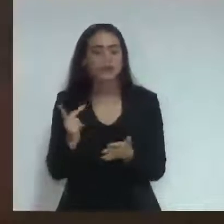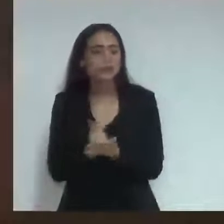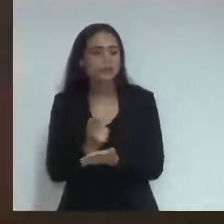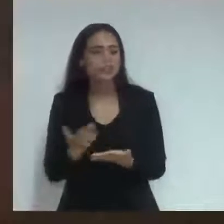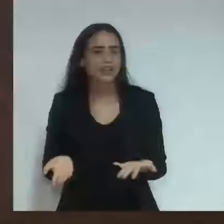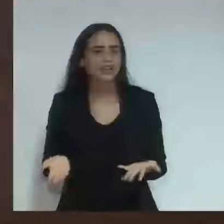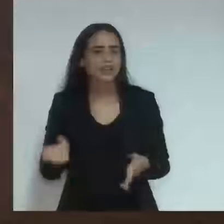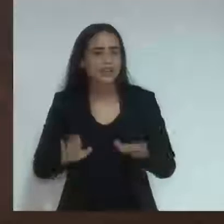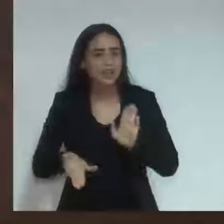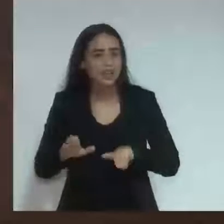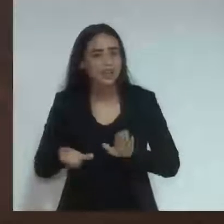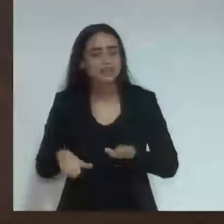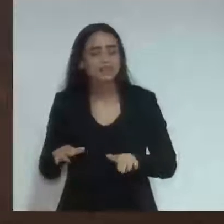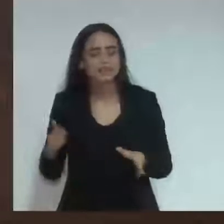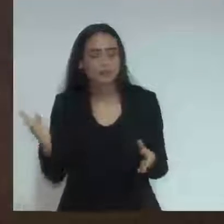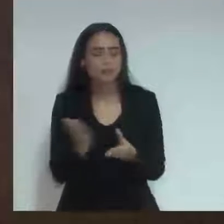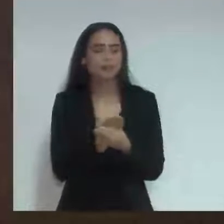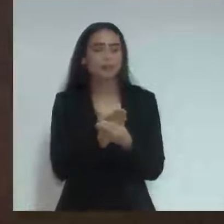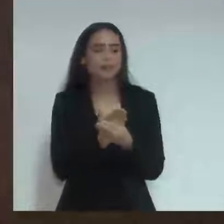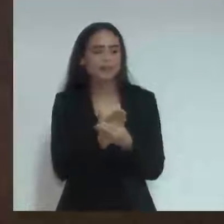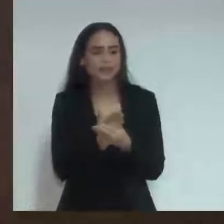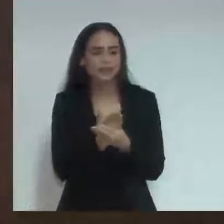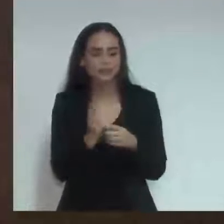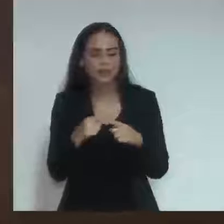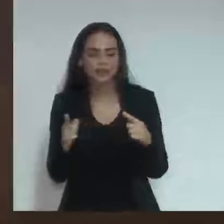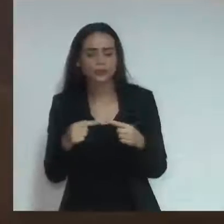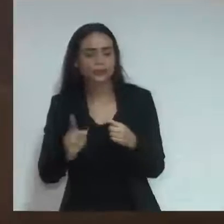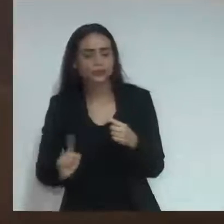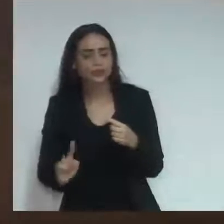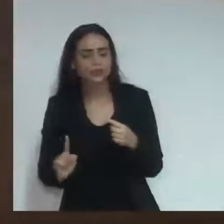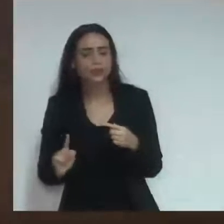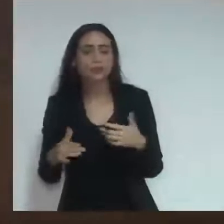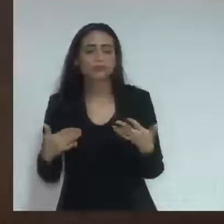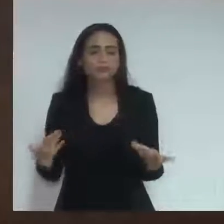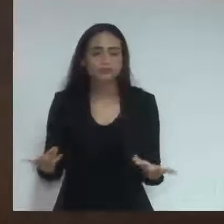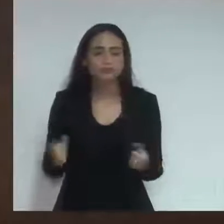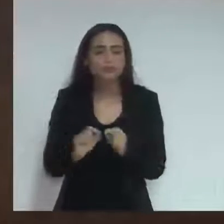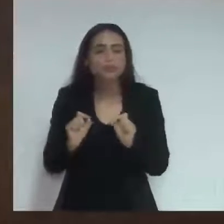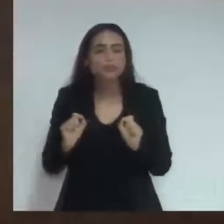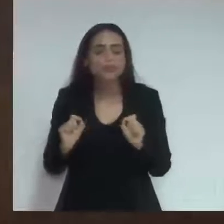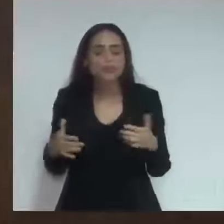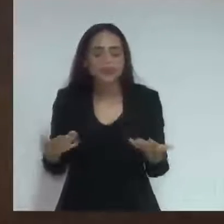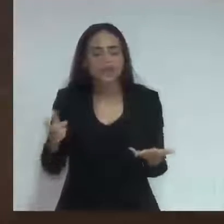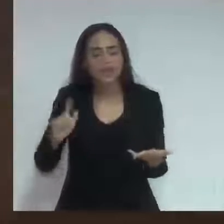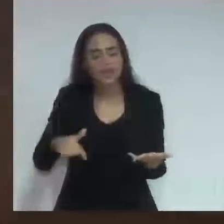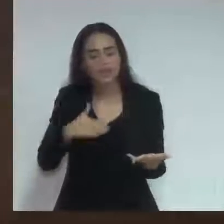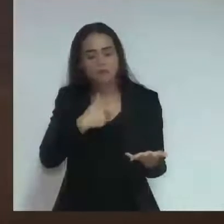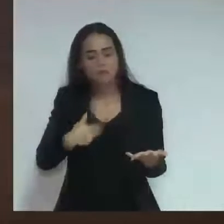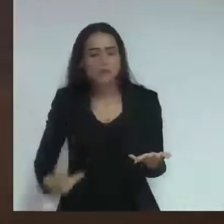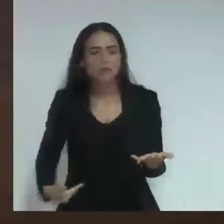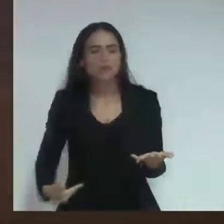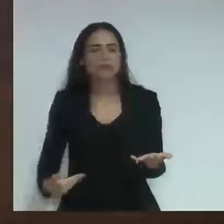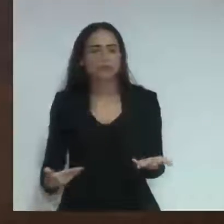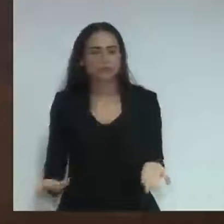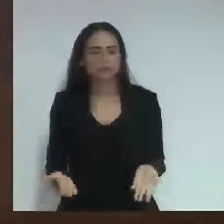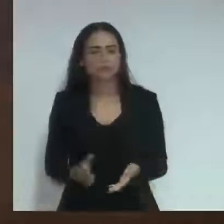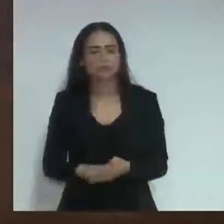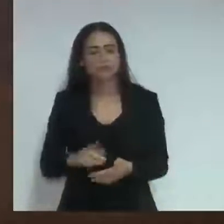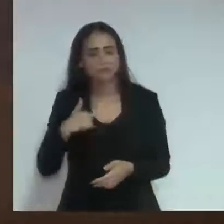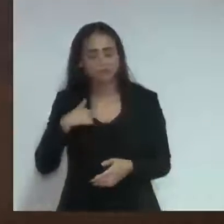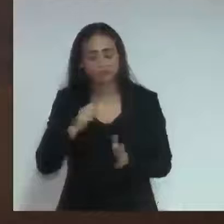efetivamente para que ser processado, mas enfim, é isso a justiça. Então não vou me furtar em momento algum e